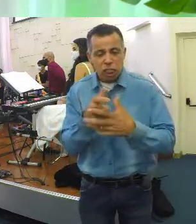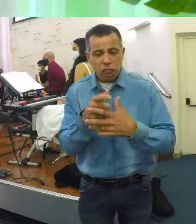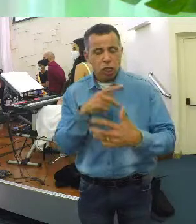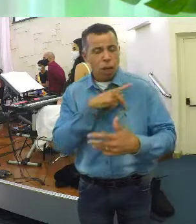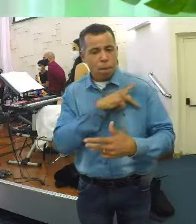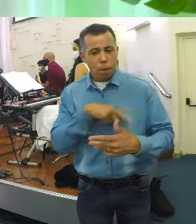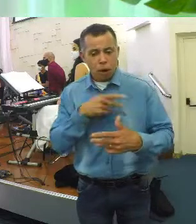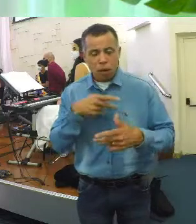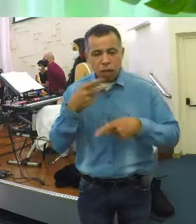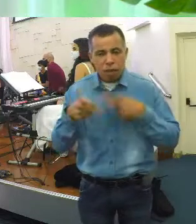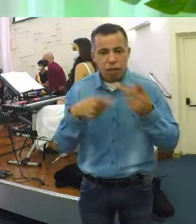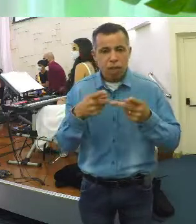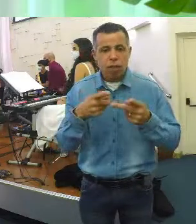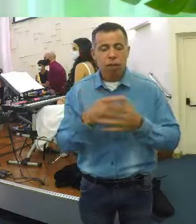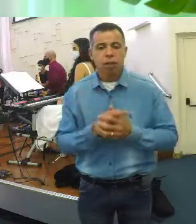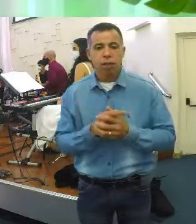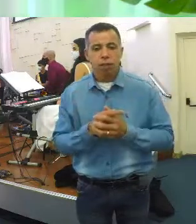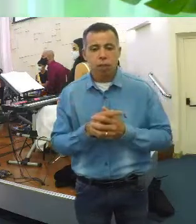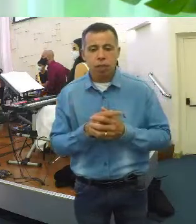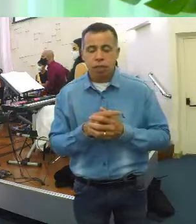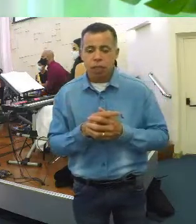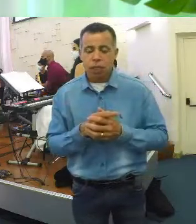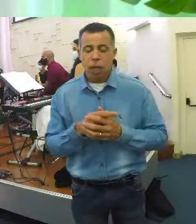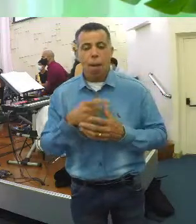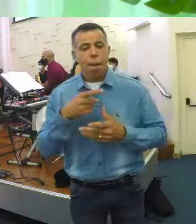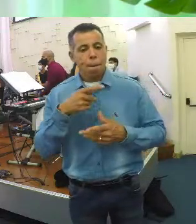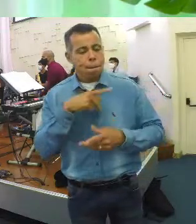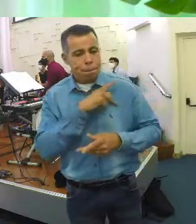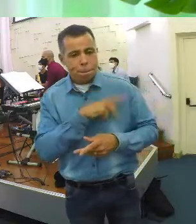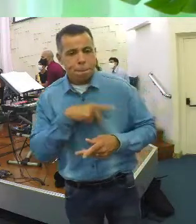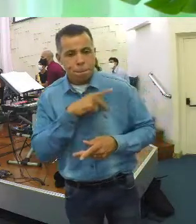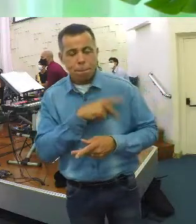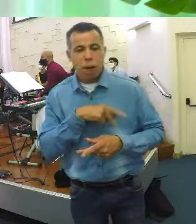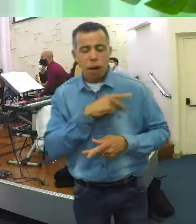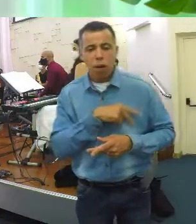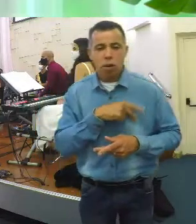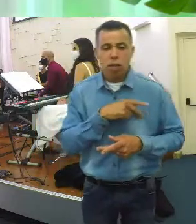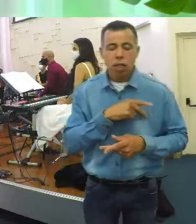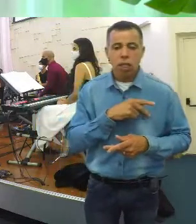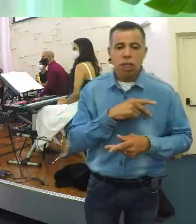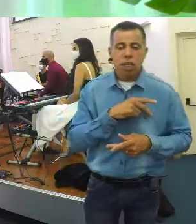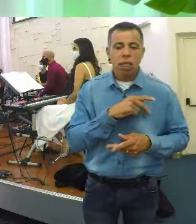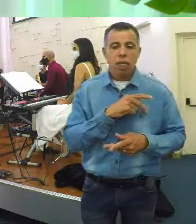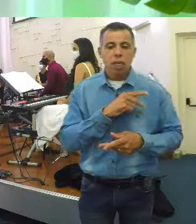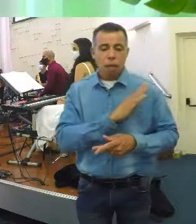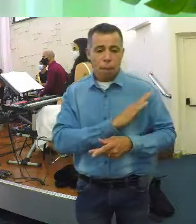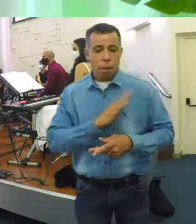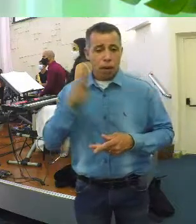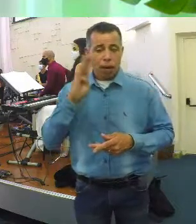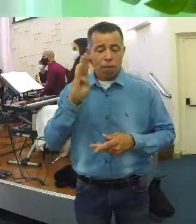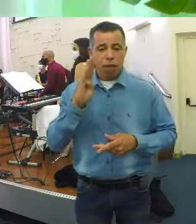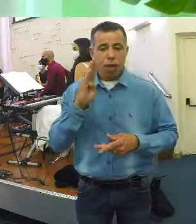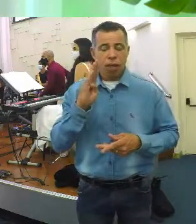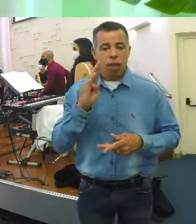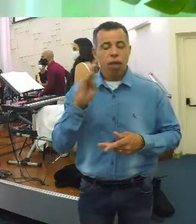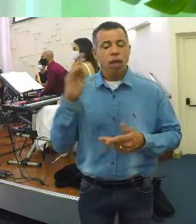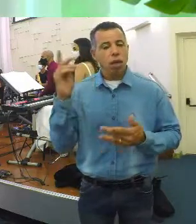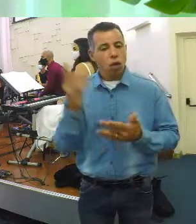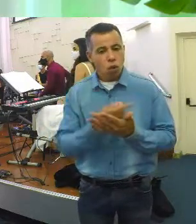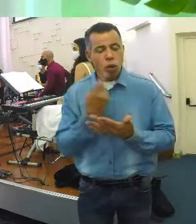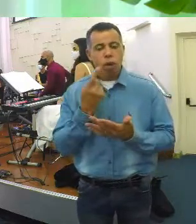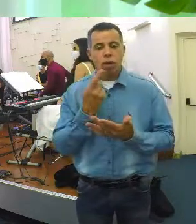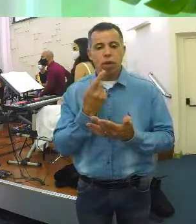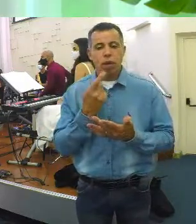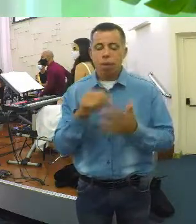falava. Então Paulo e Barnabé, falando ousadamente, disseram: cumpria que a vós outros, em